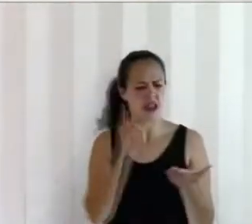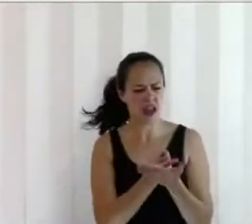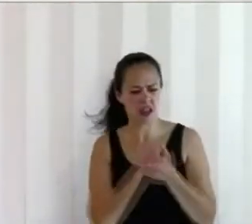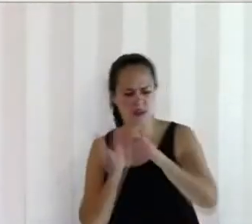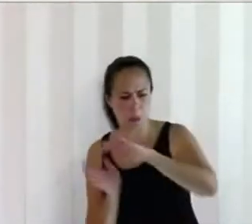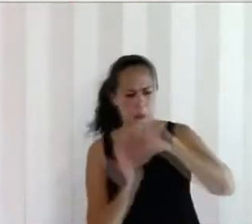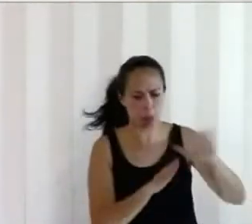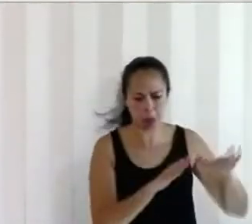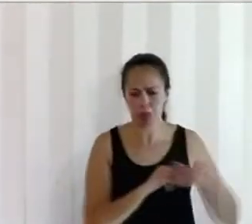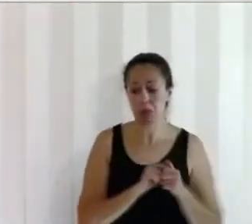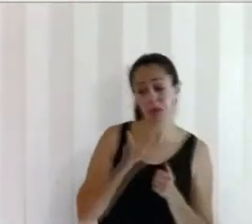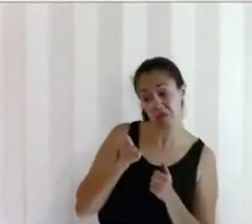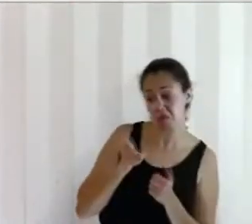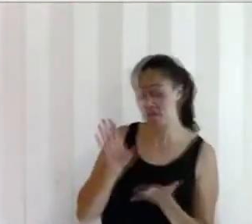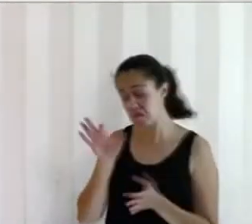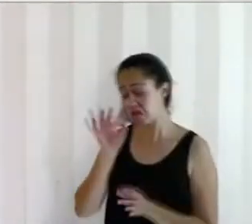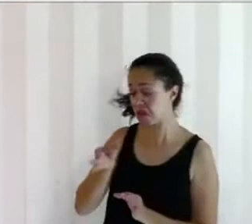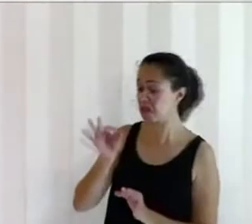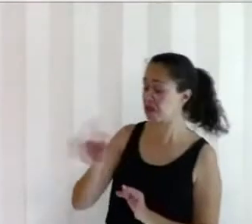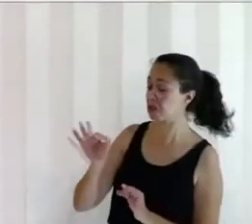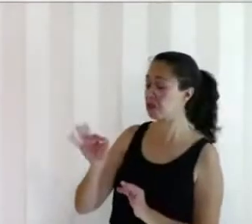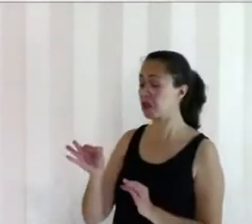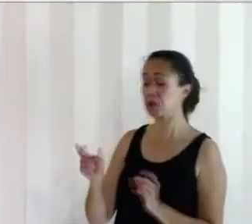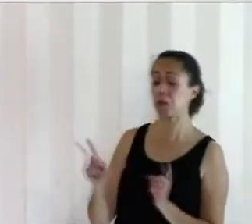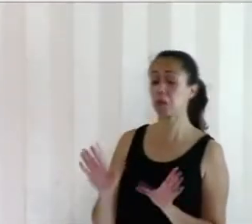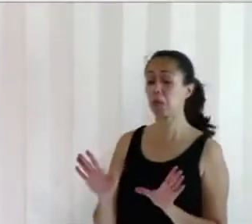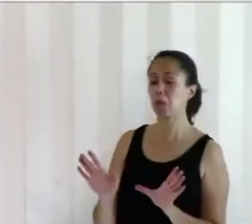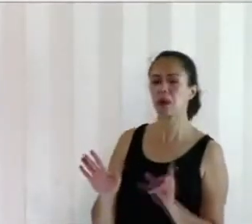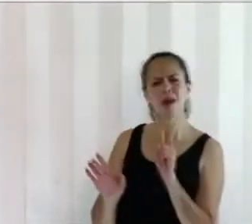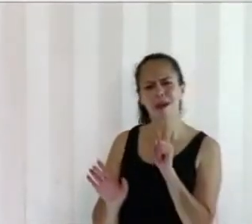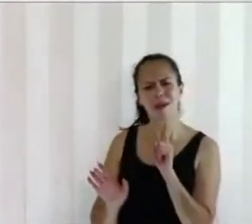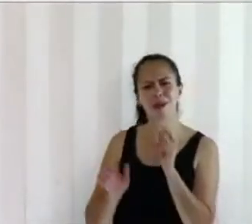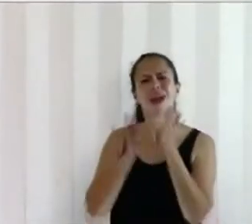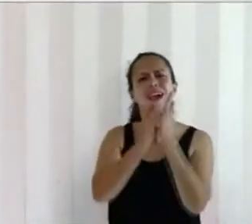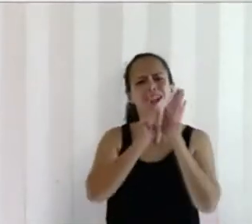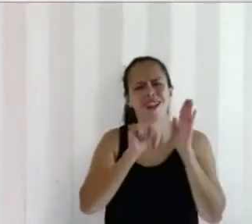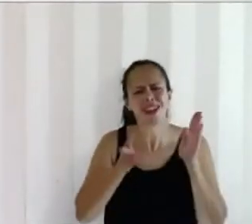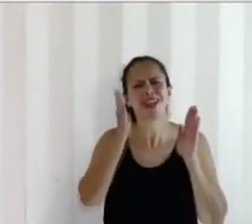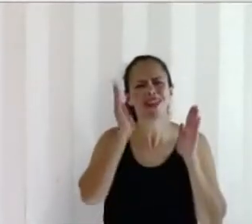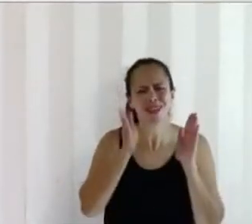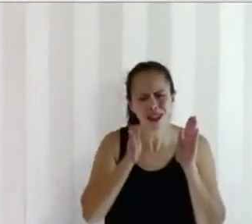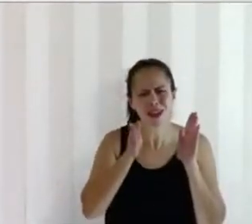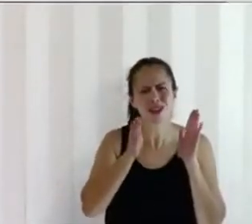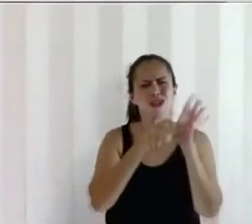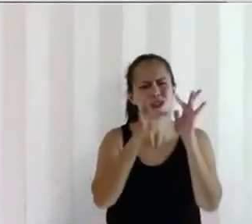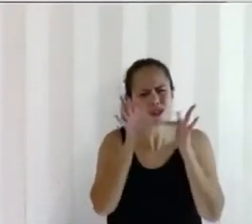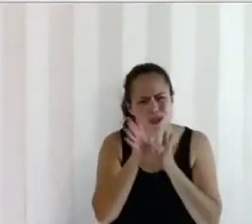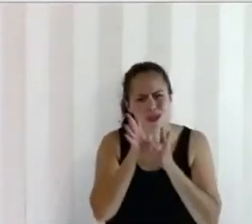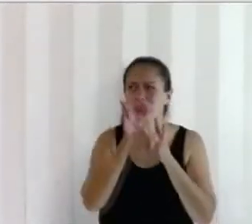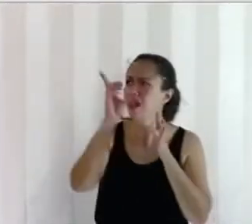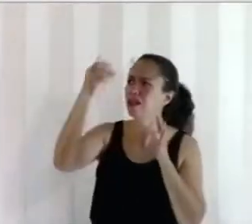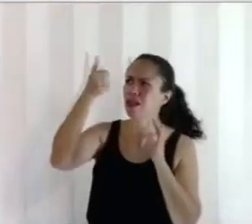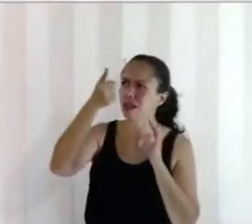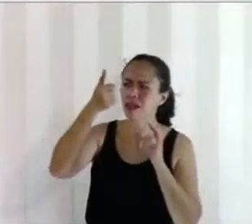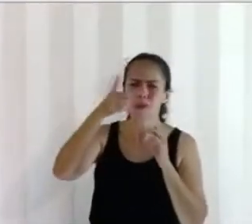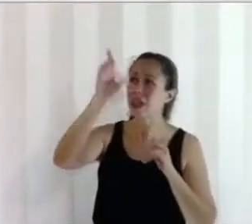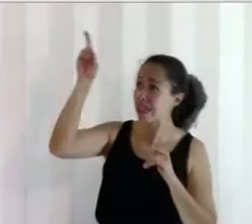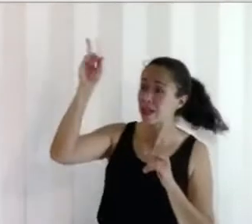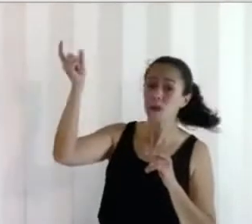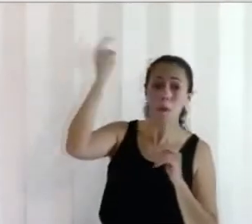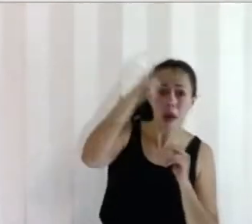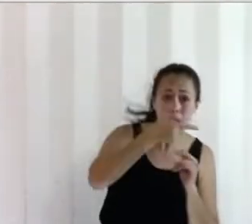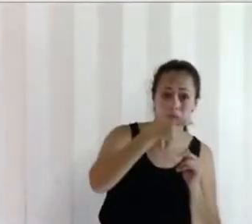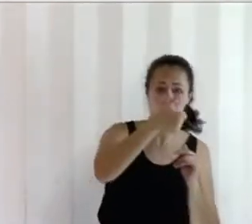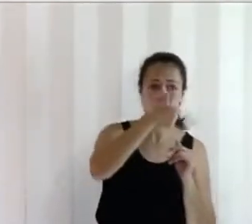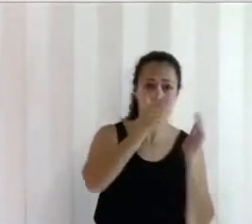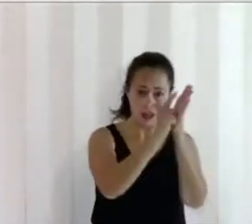uma reforma. A lei precisaria voltar ao princípio fundamental. E por que é que a lei foi